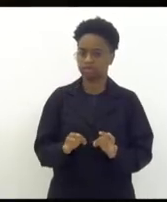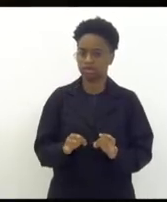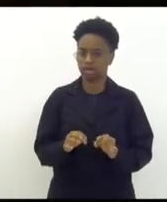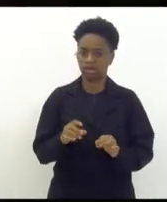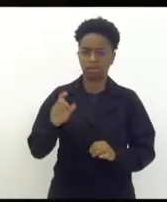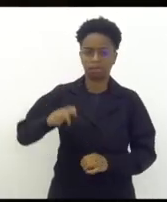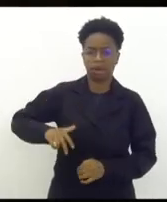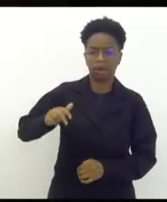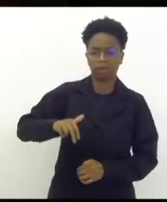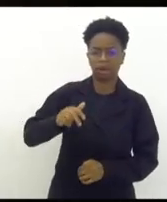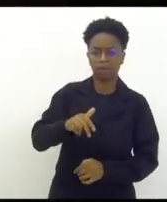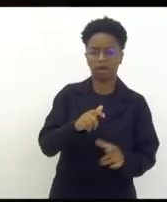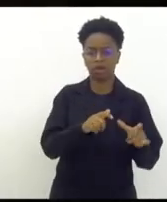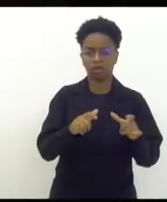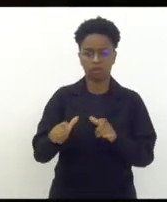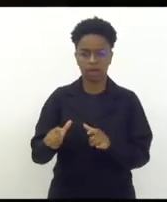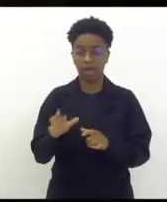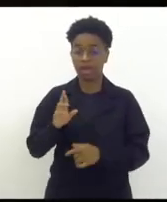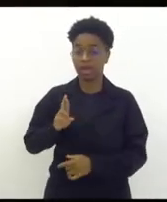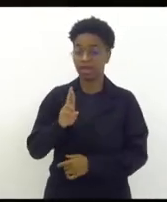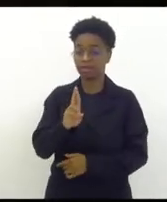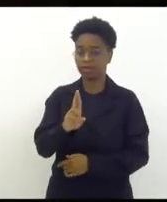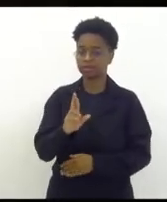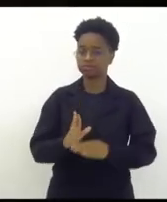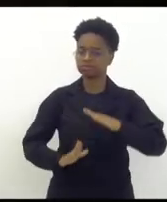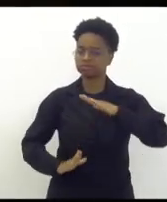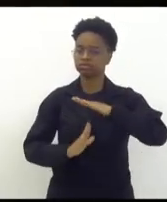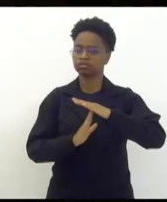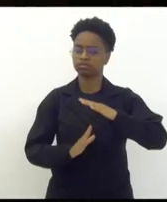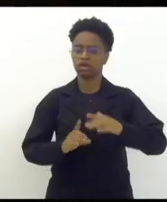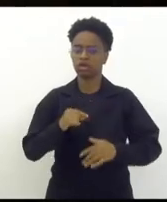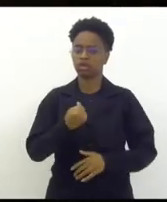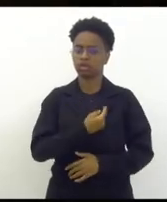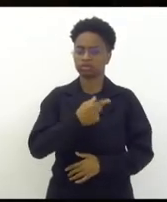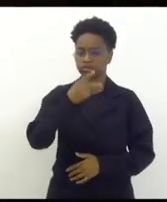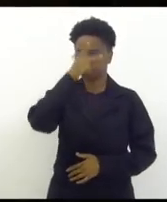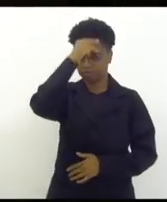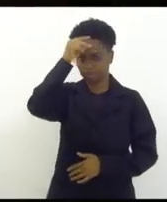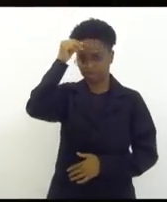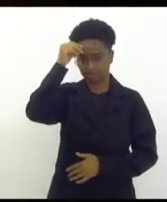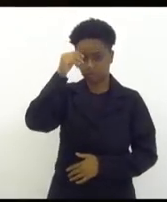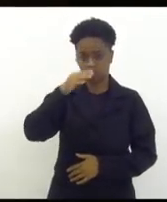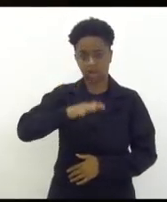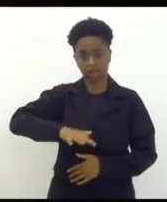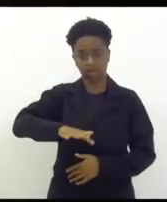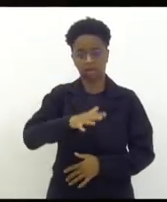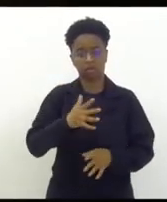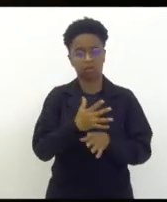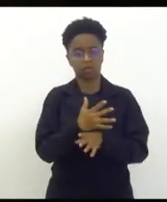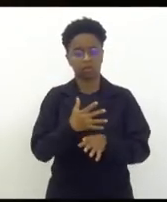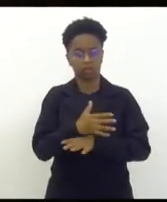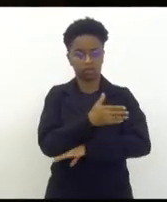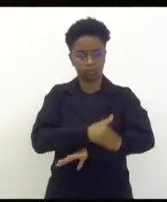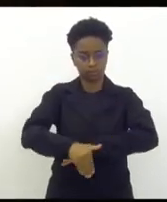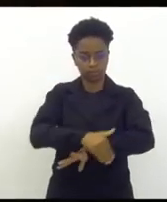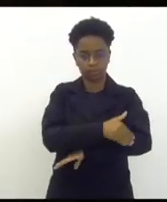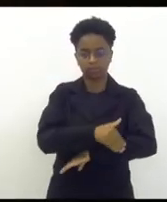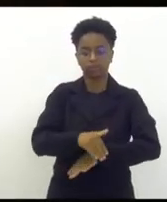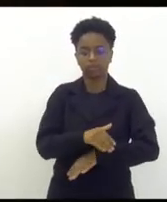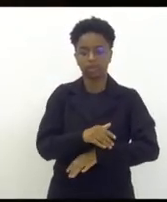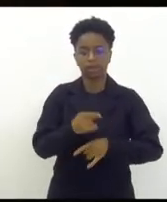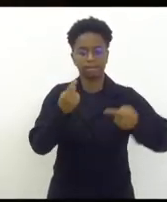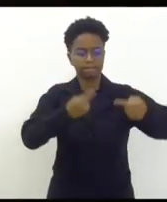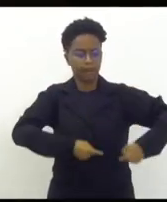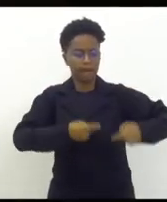sendo ali a representação máxima da nossa prefeitura nas ruas do Rio de Janeiro enfrentando a